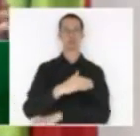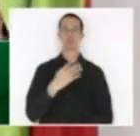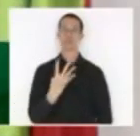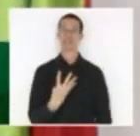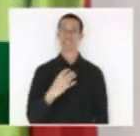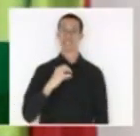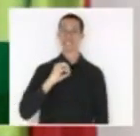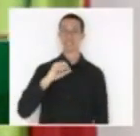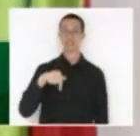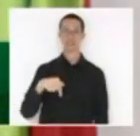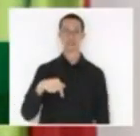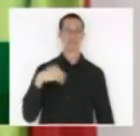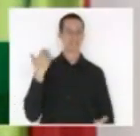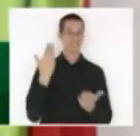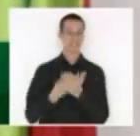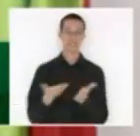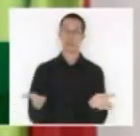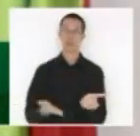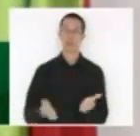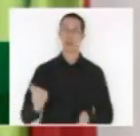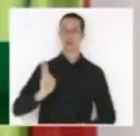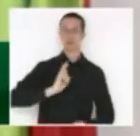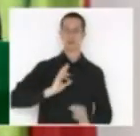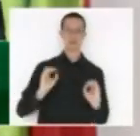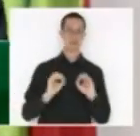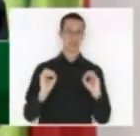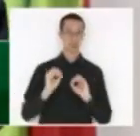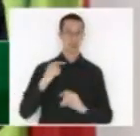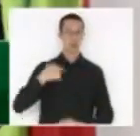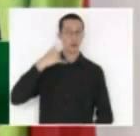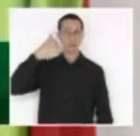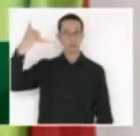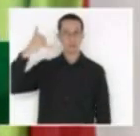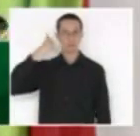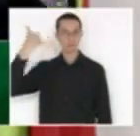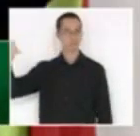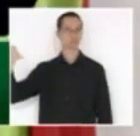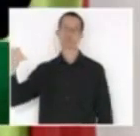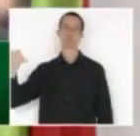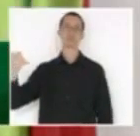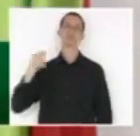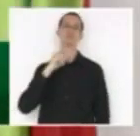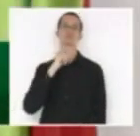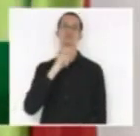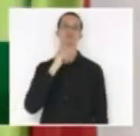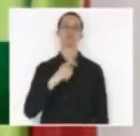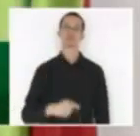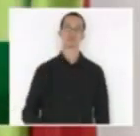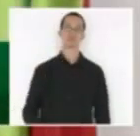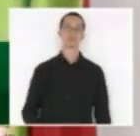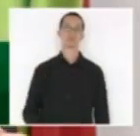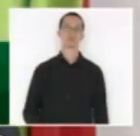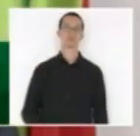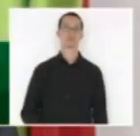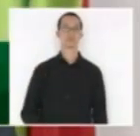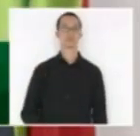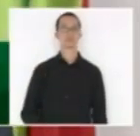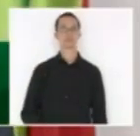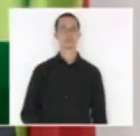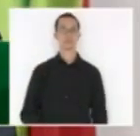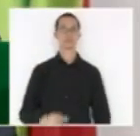pior, nem o telefone atende mais. Para finalizar, pode retirar a foto,